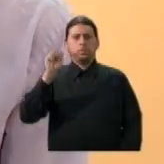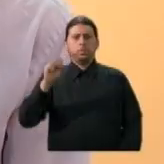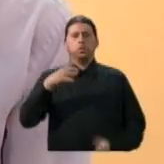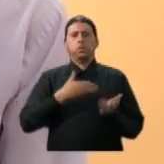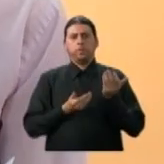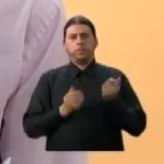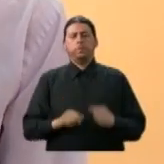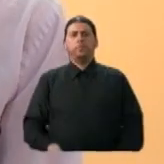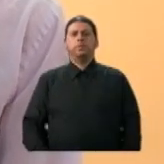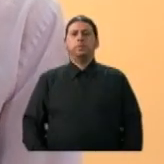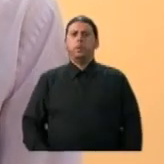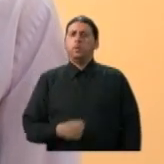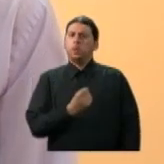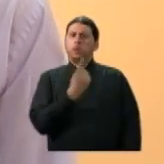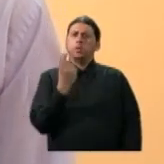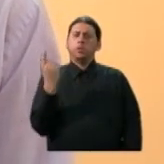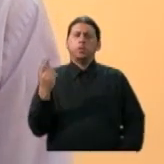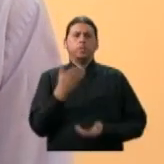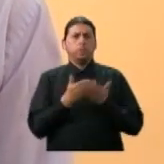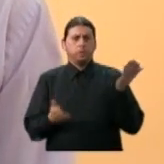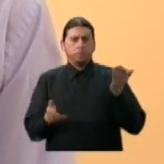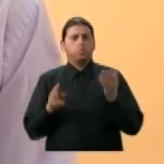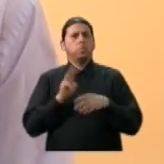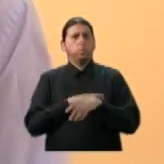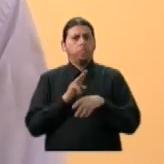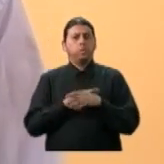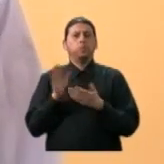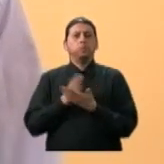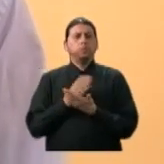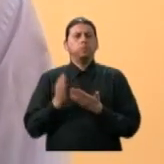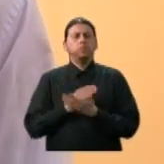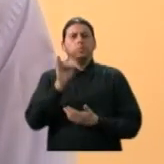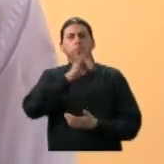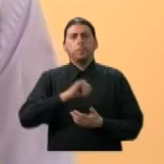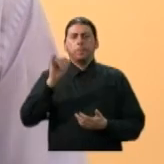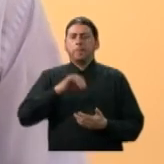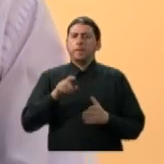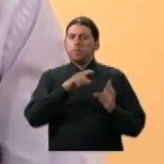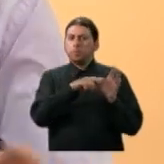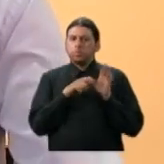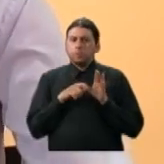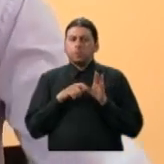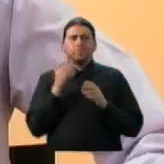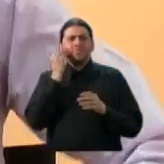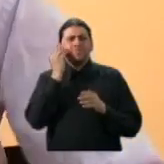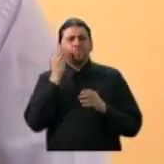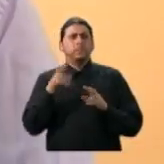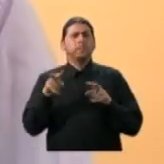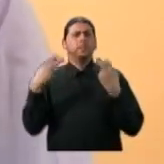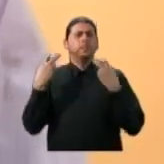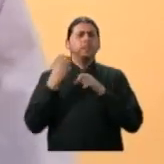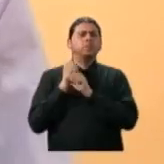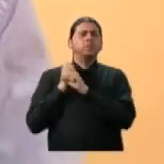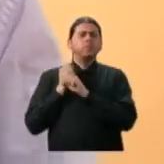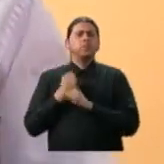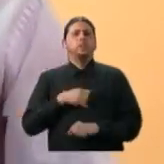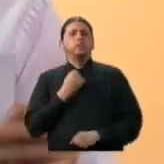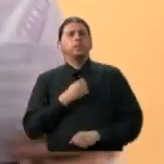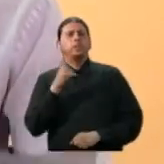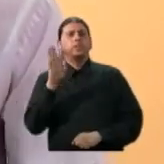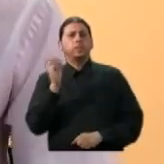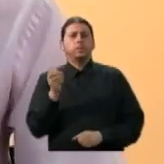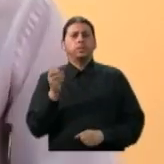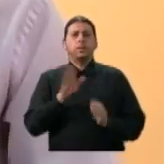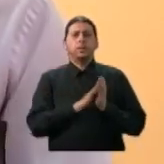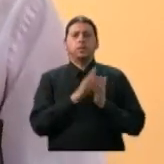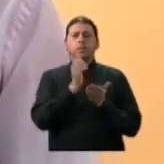algum desses momentos do calendário, é importante resgatar isso, pegar lá nos 30 anos de idade a sua carteirinha de vacinação,